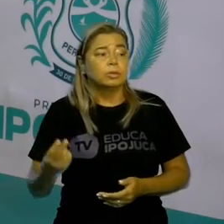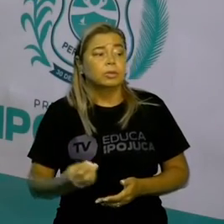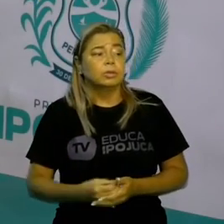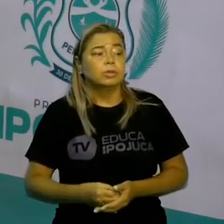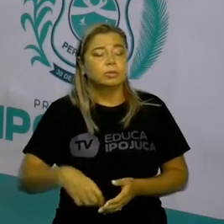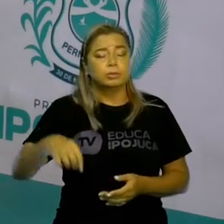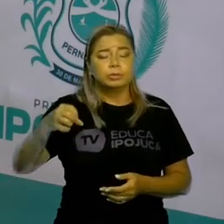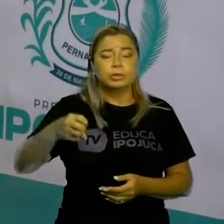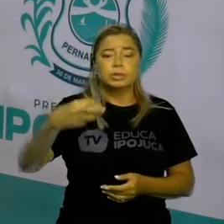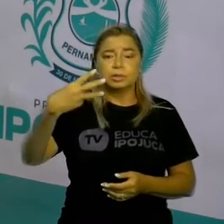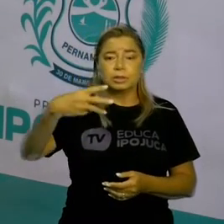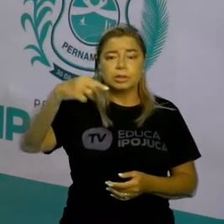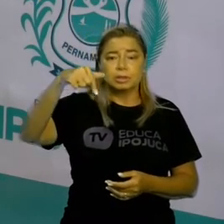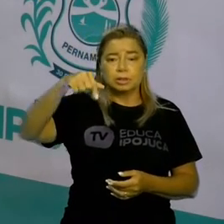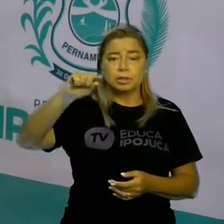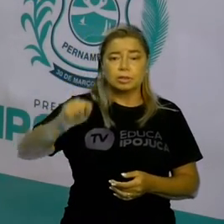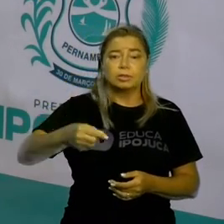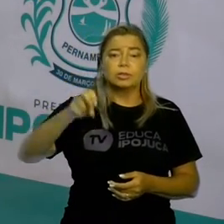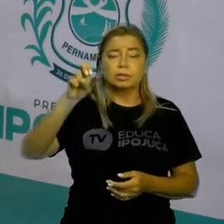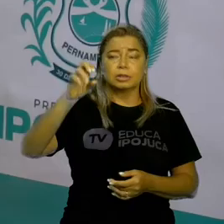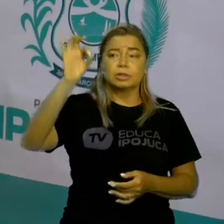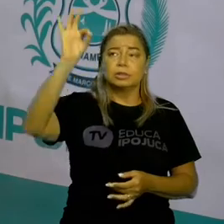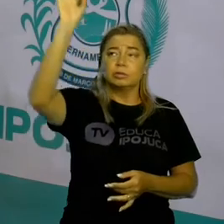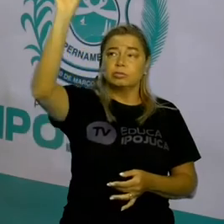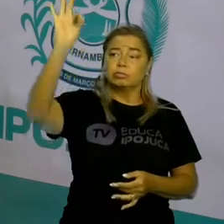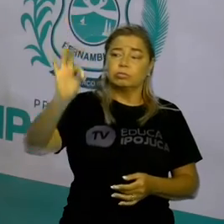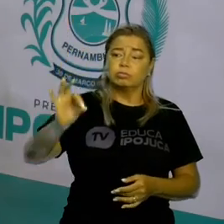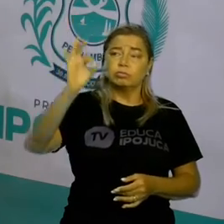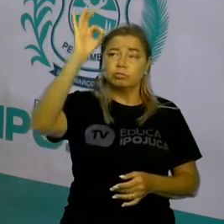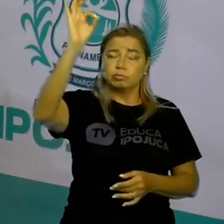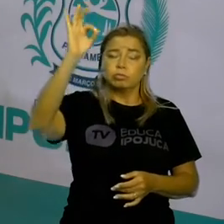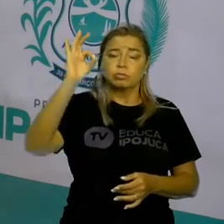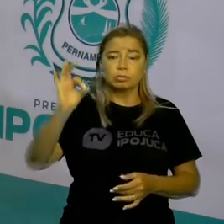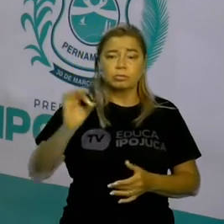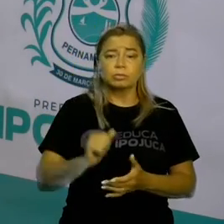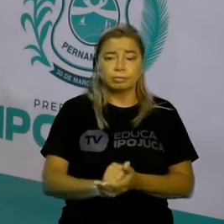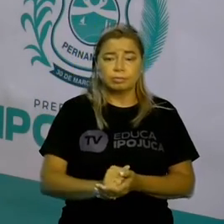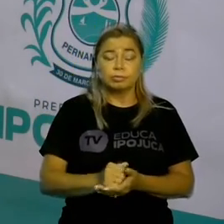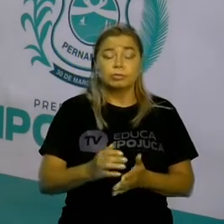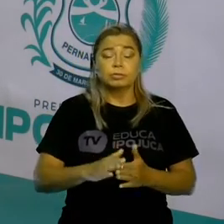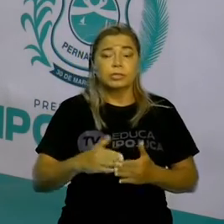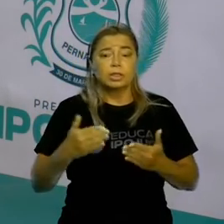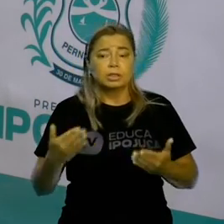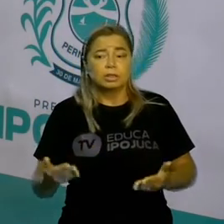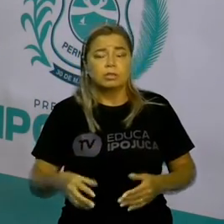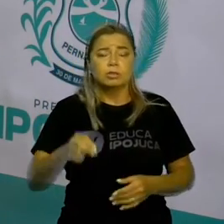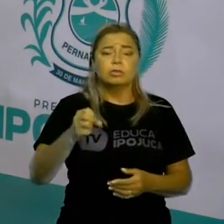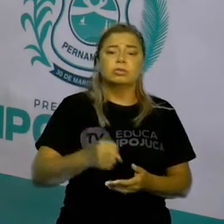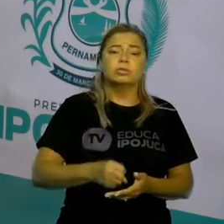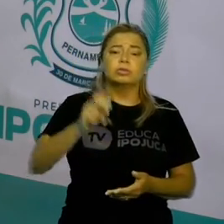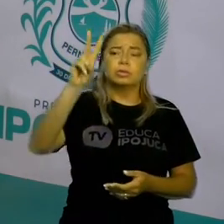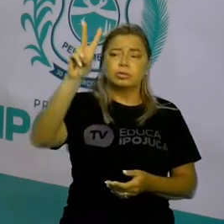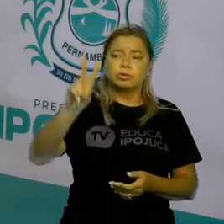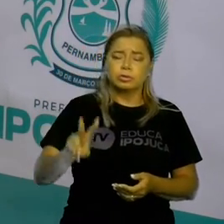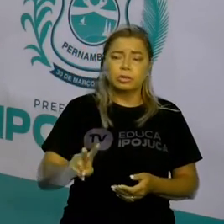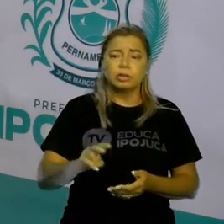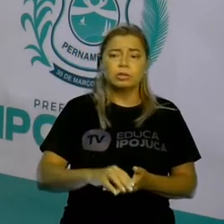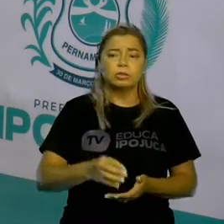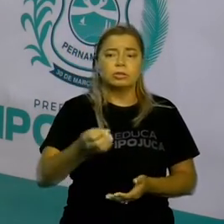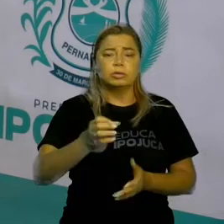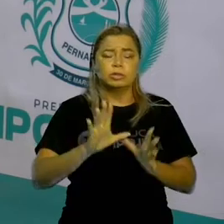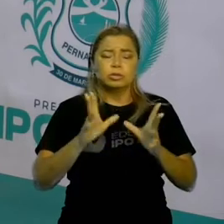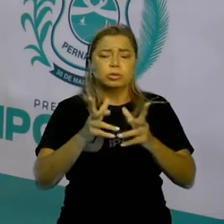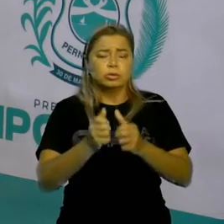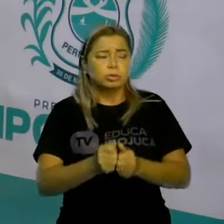37,5%. Tá certo? Esses três valores são equivalentes. Todos eles são números, aqui